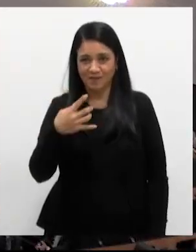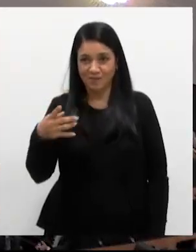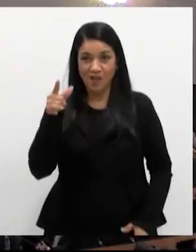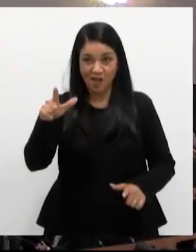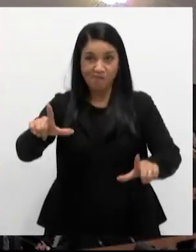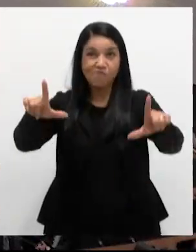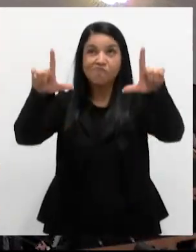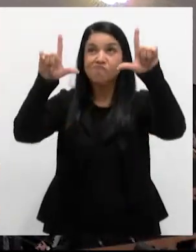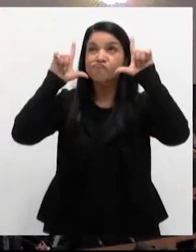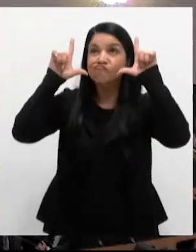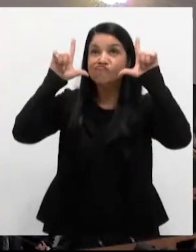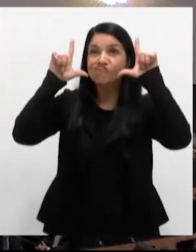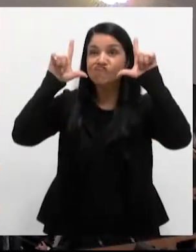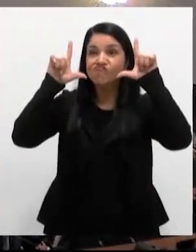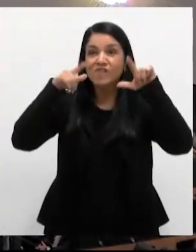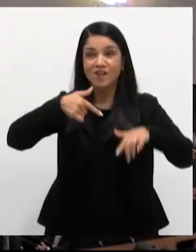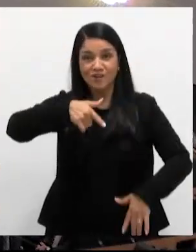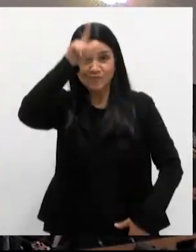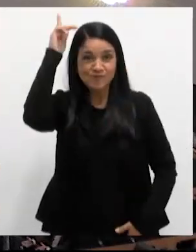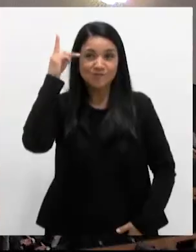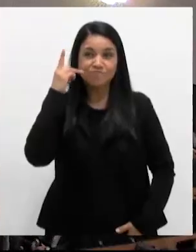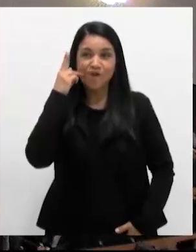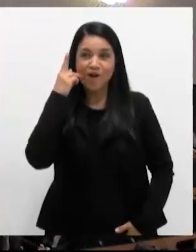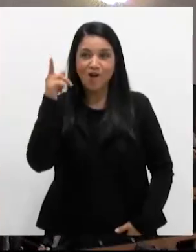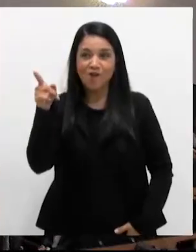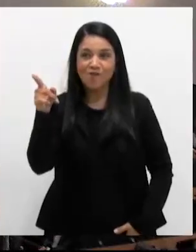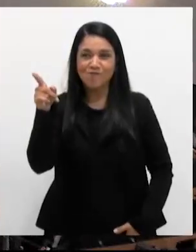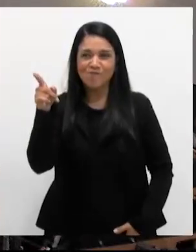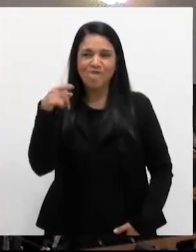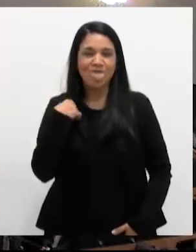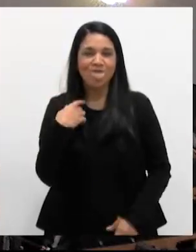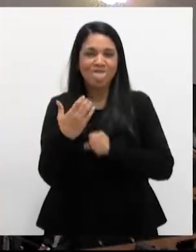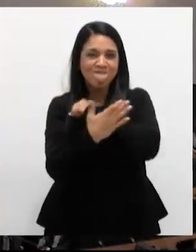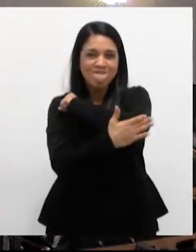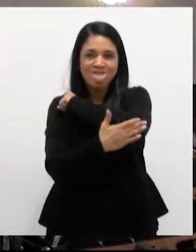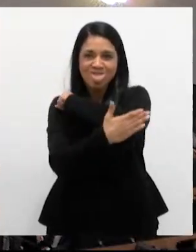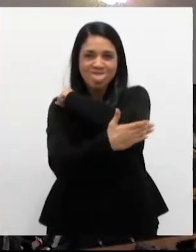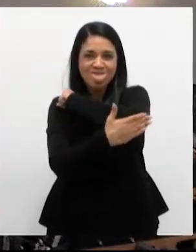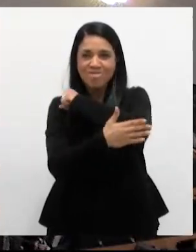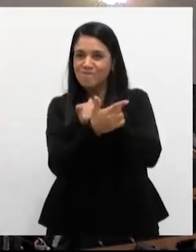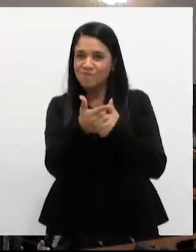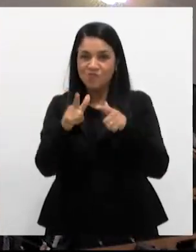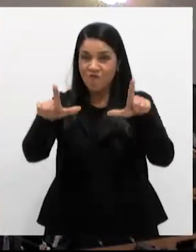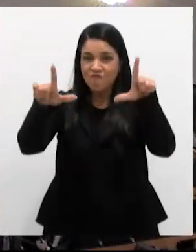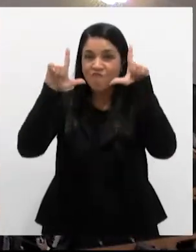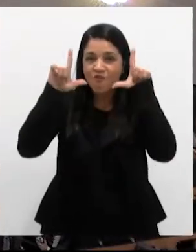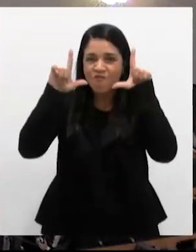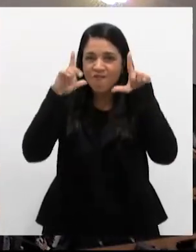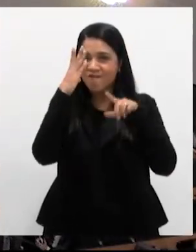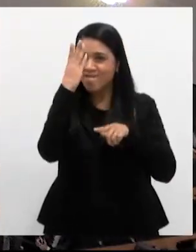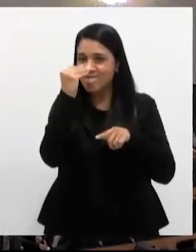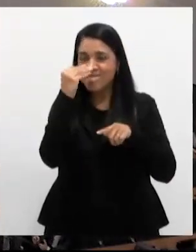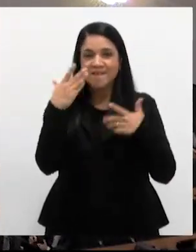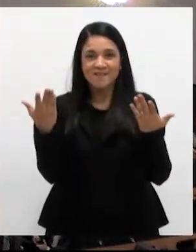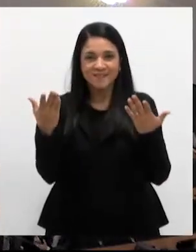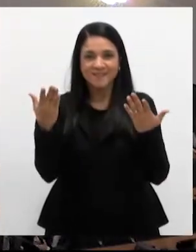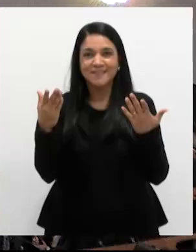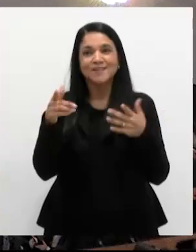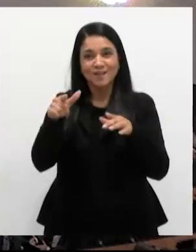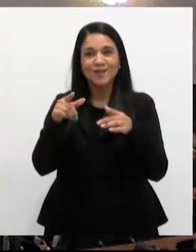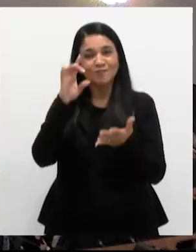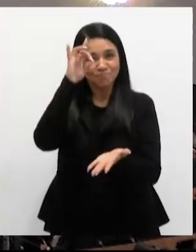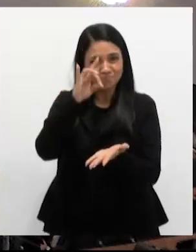Ó. Deputado Luiz Paulo está incluso no outdoor. Enciumado que não havia uma fotografia dele. Agora, fazendo jus